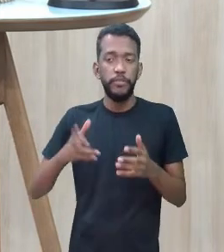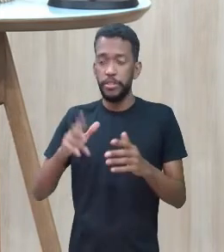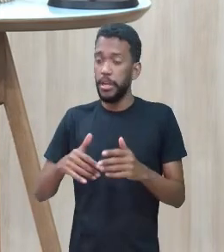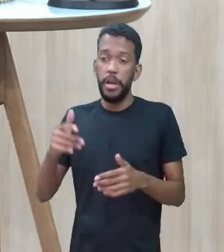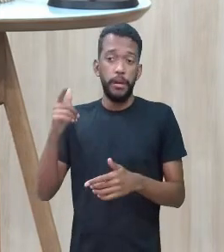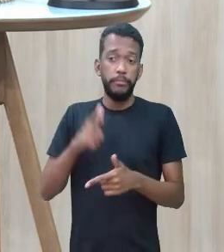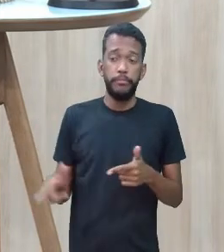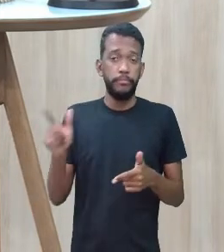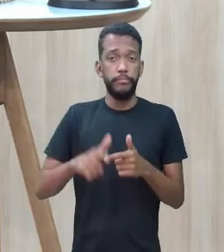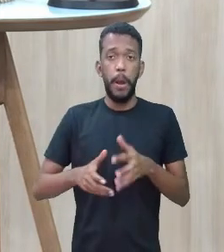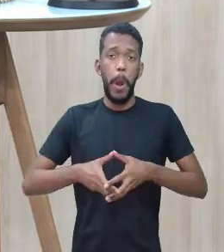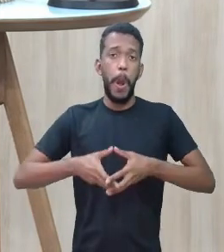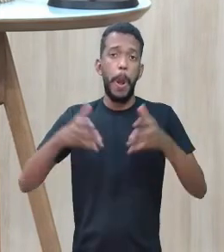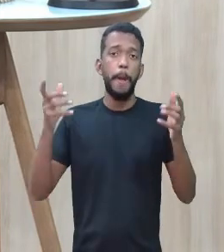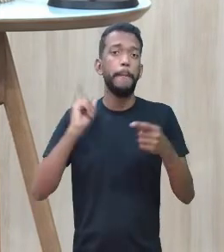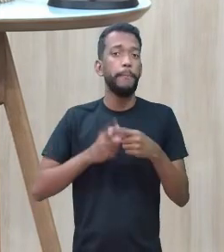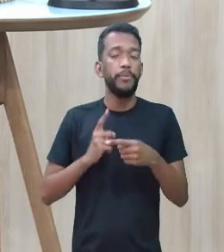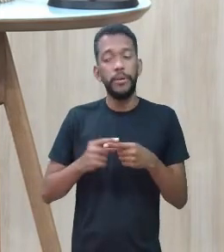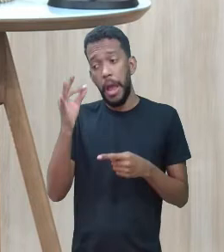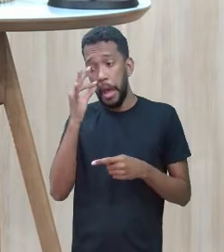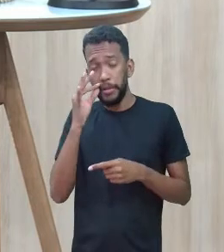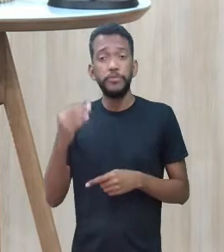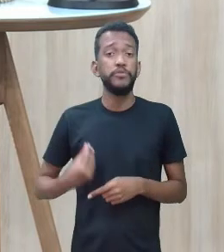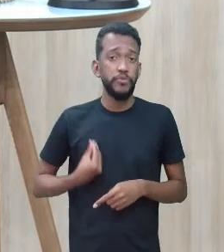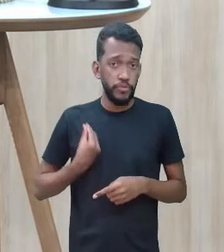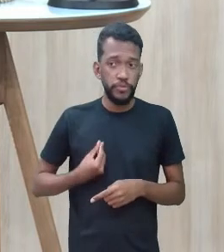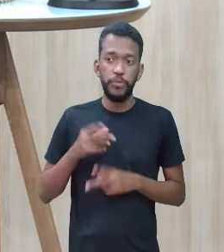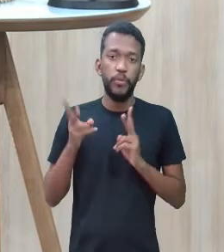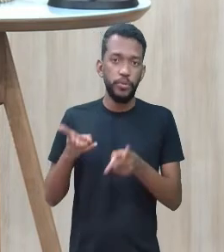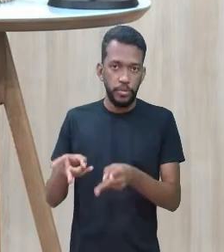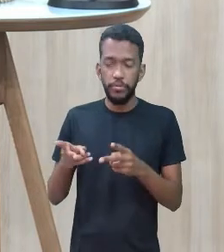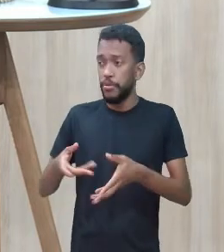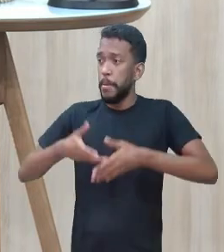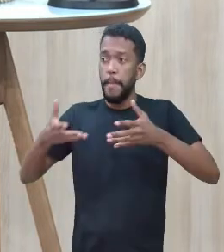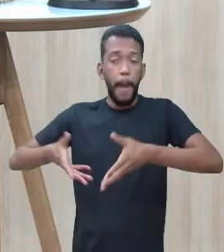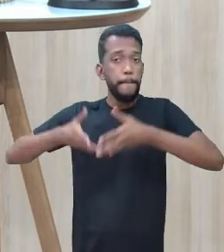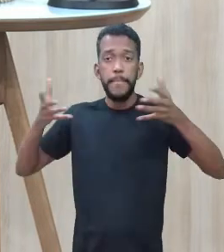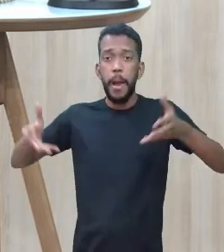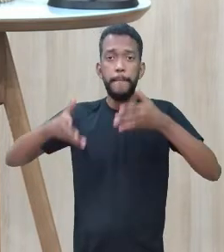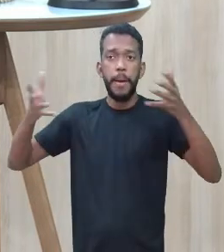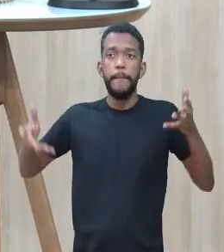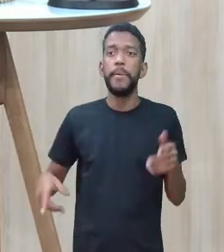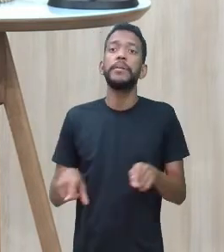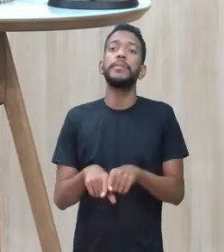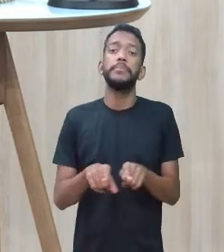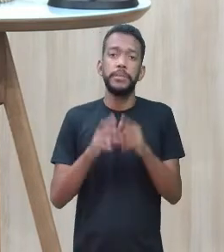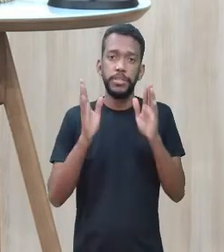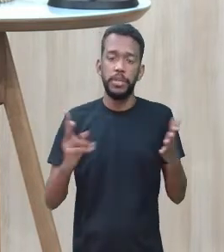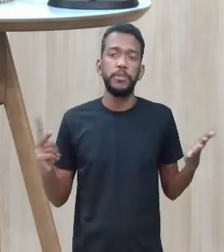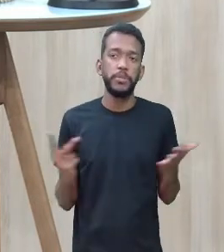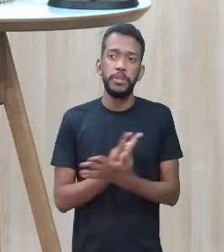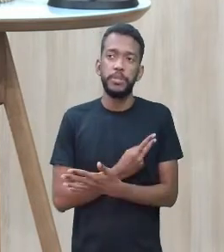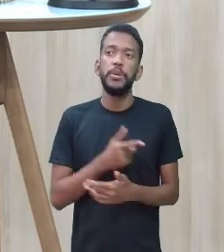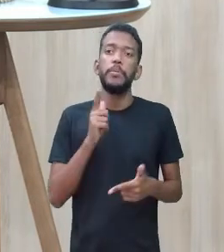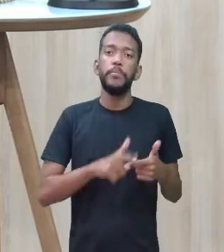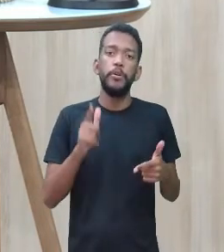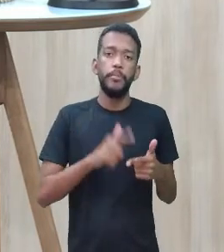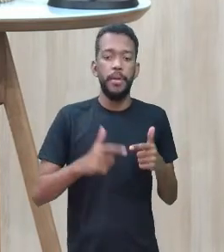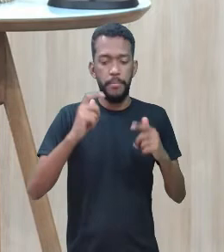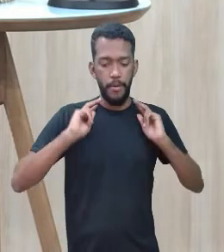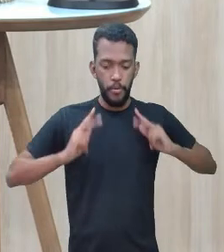mais ainda, porque os ratos estavam lá, se reproduzindo em grande quantidade, e agora já tinham um problema que o